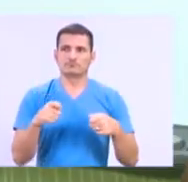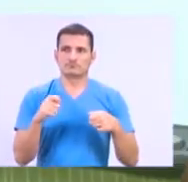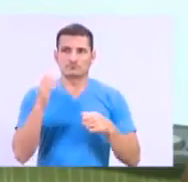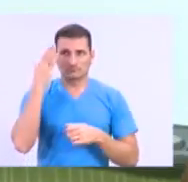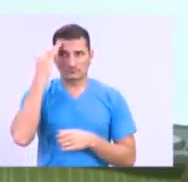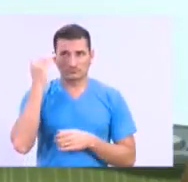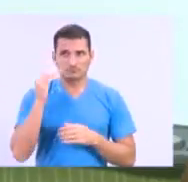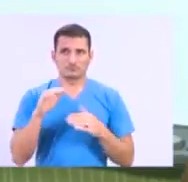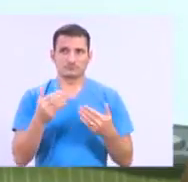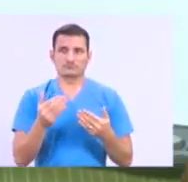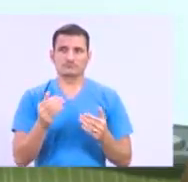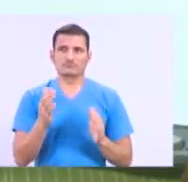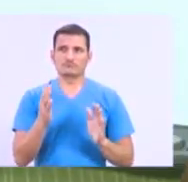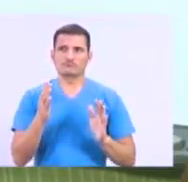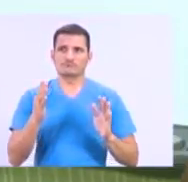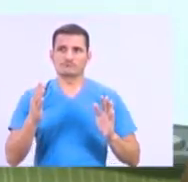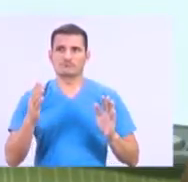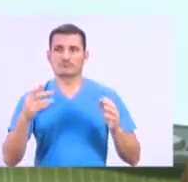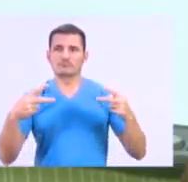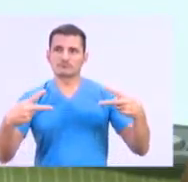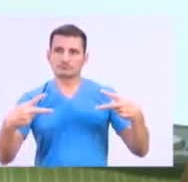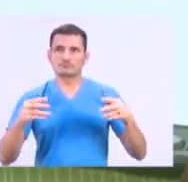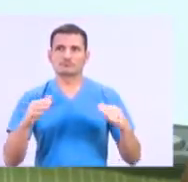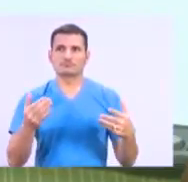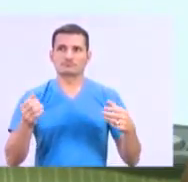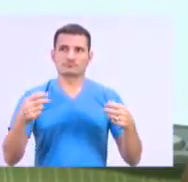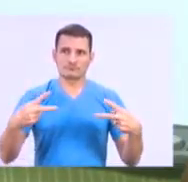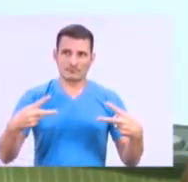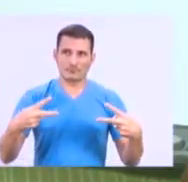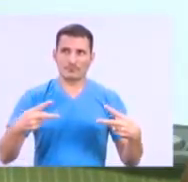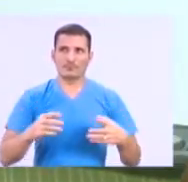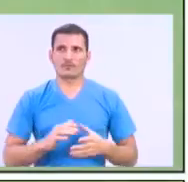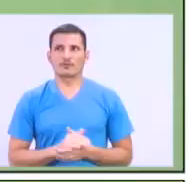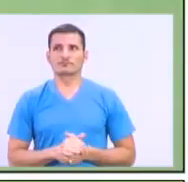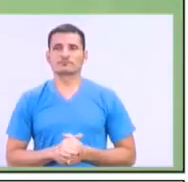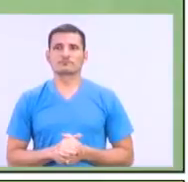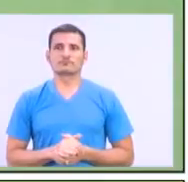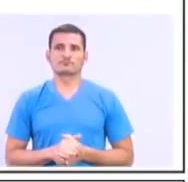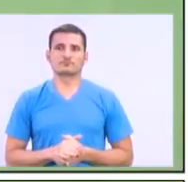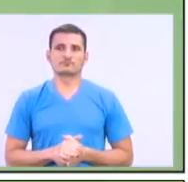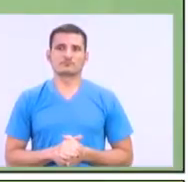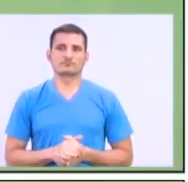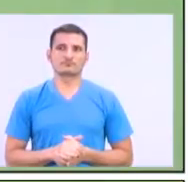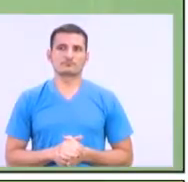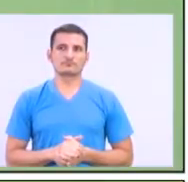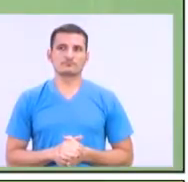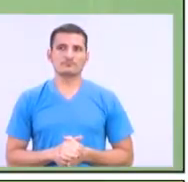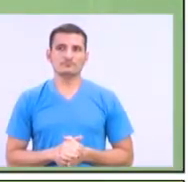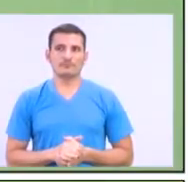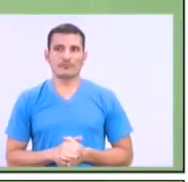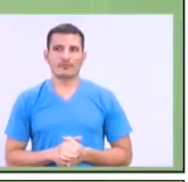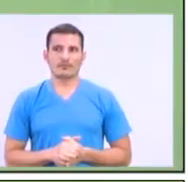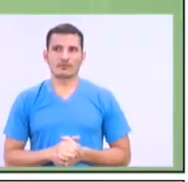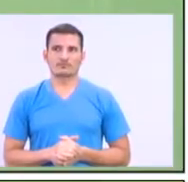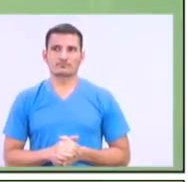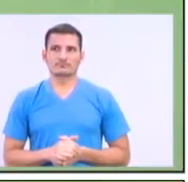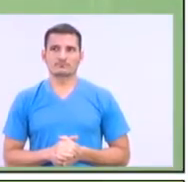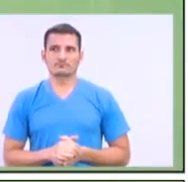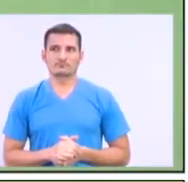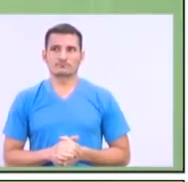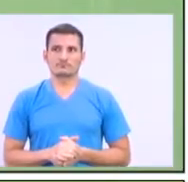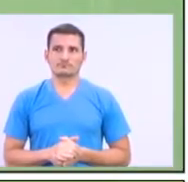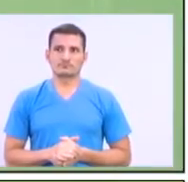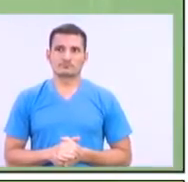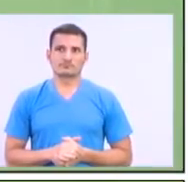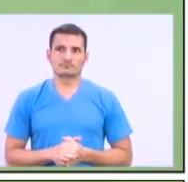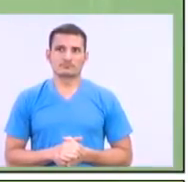quais são os delimitadores. Ok? Nós temos os delimitadores da questão 2, né? Para a gente responder a questão 3, né,